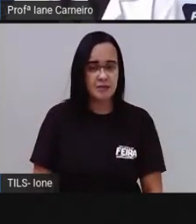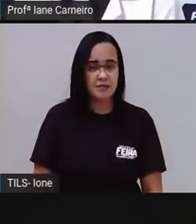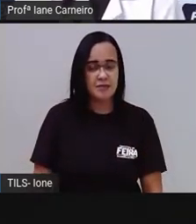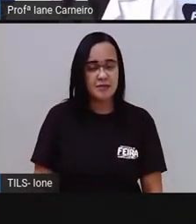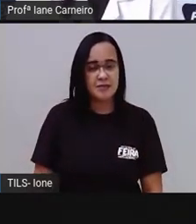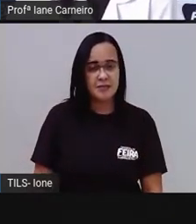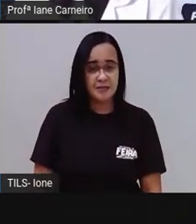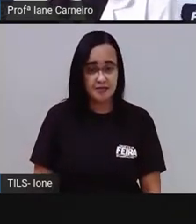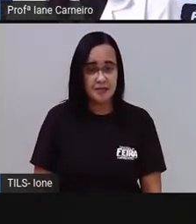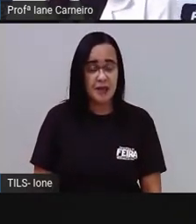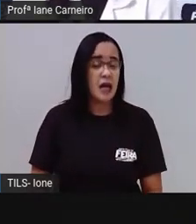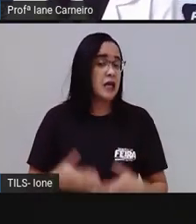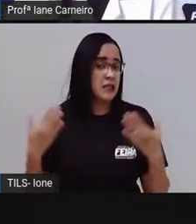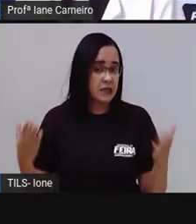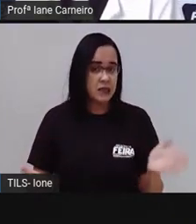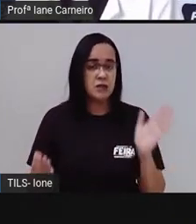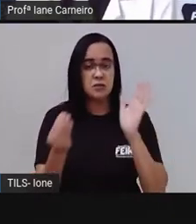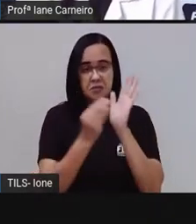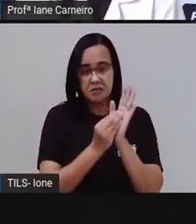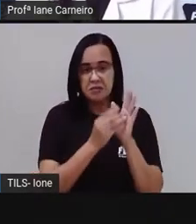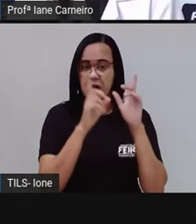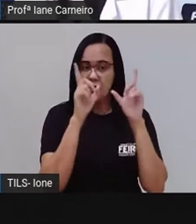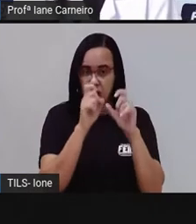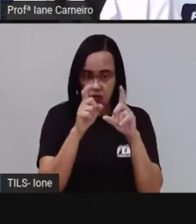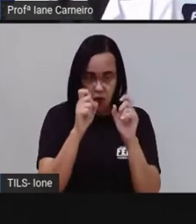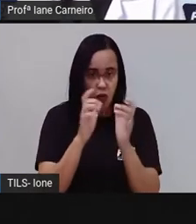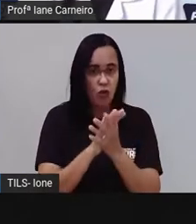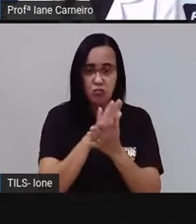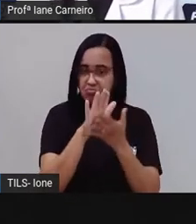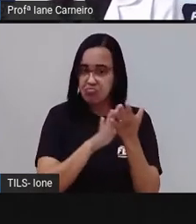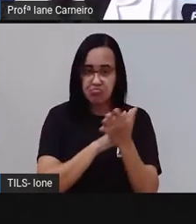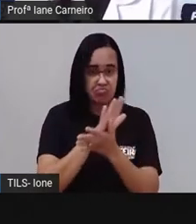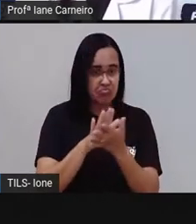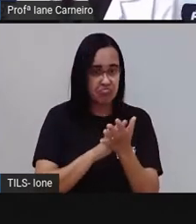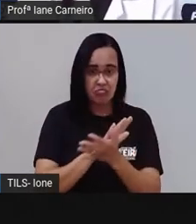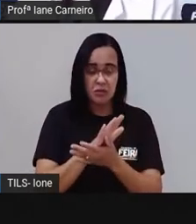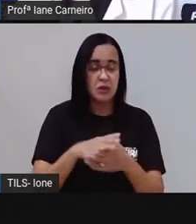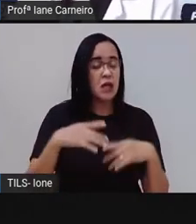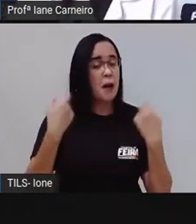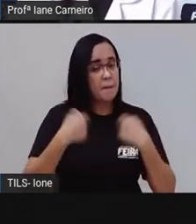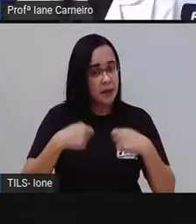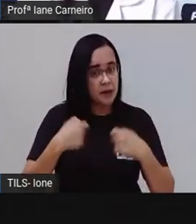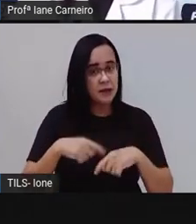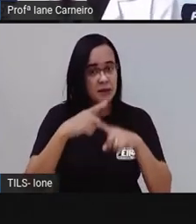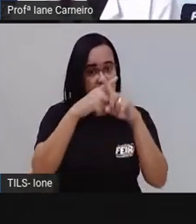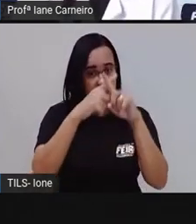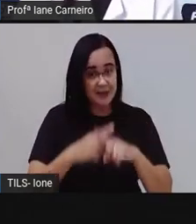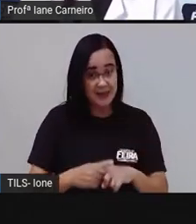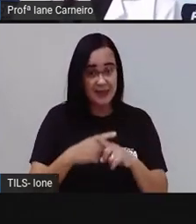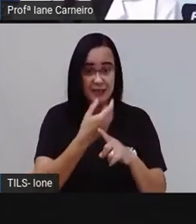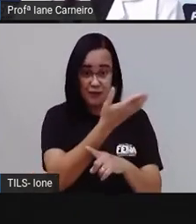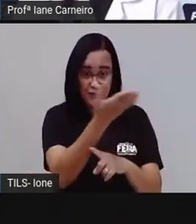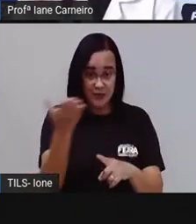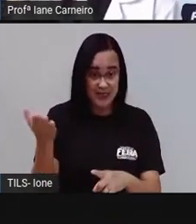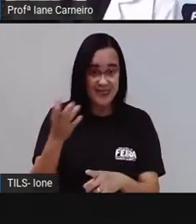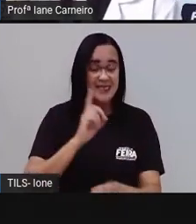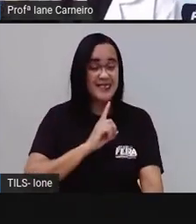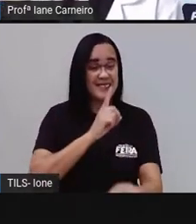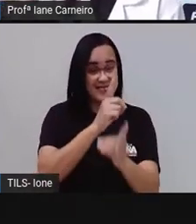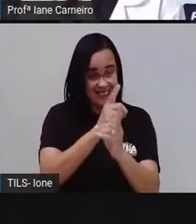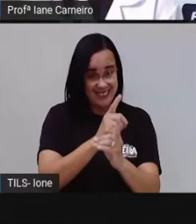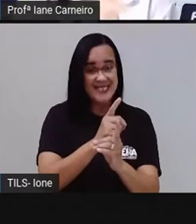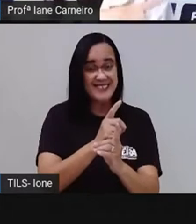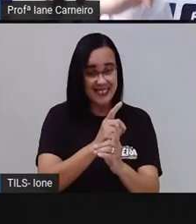vai ser um desafio bem maior para a gente tentar ler sem apoio da imagem, tá certo? Porque, ó, no dia a